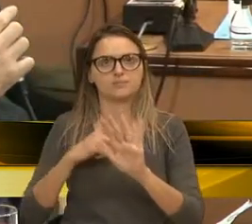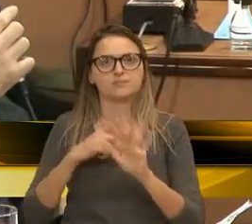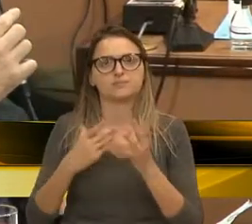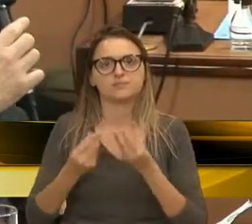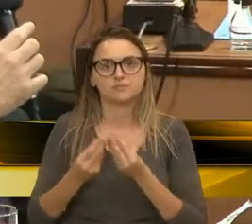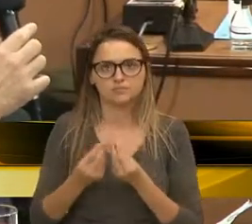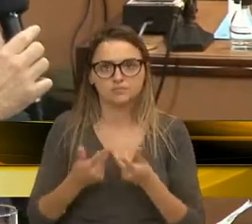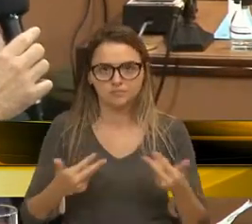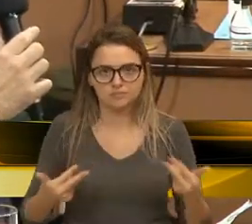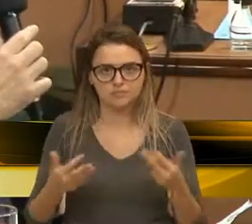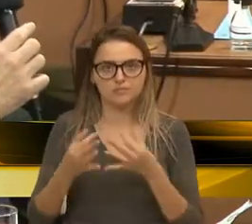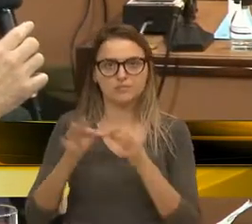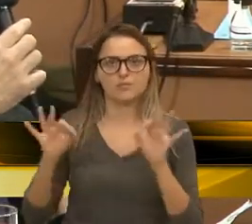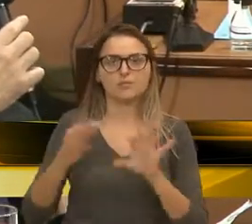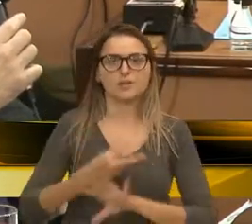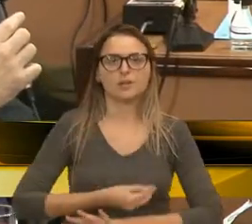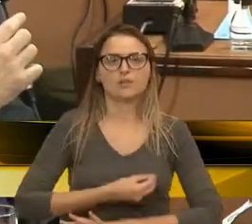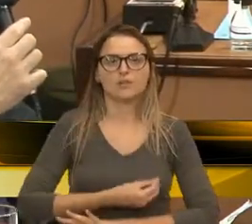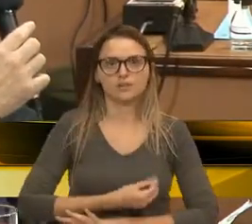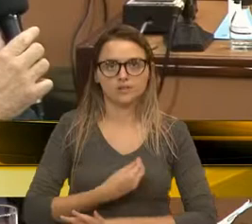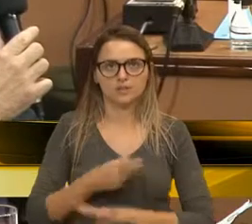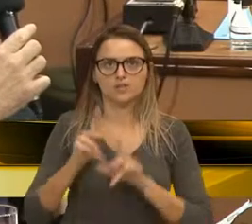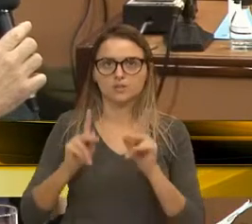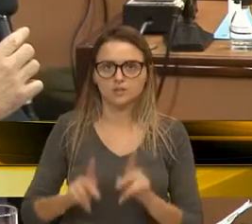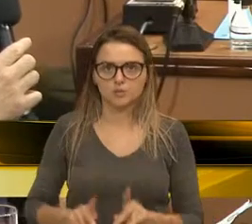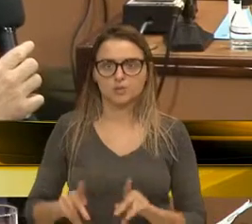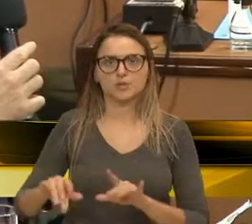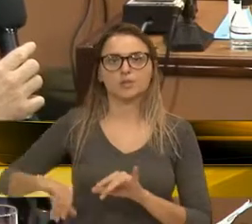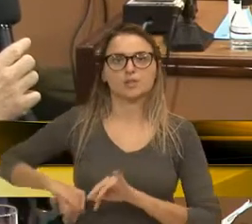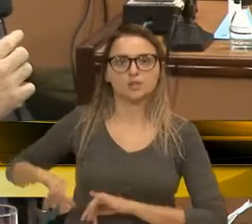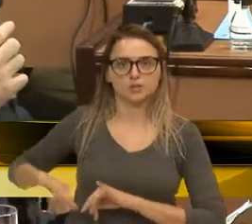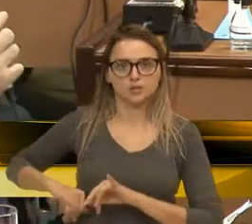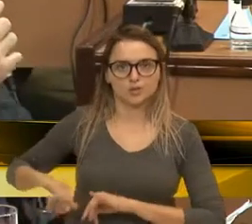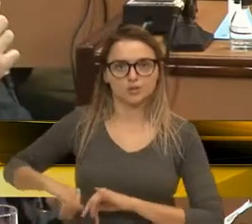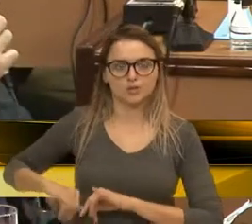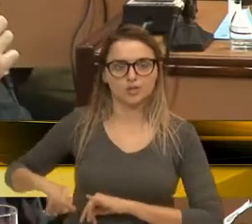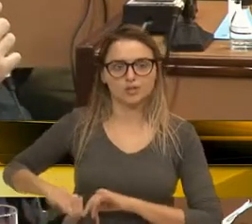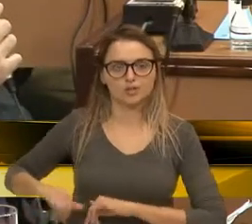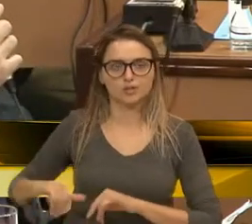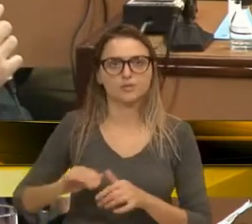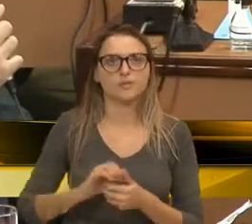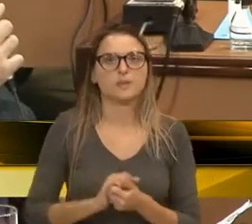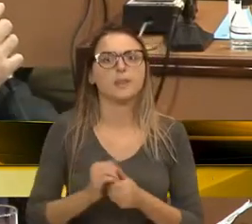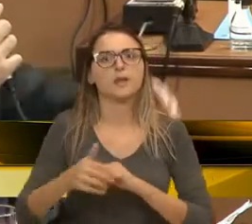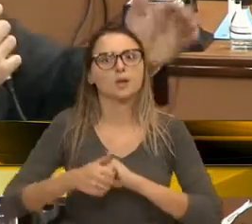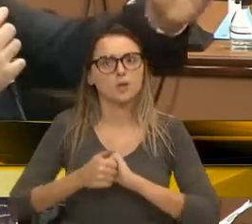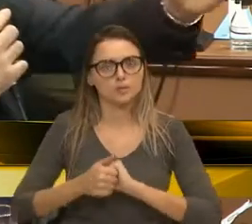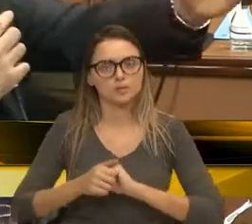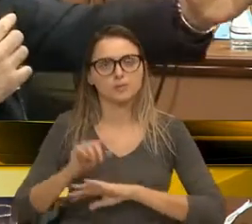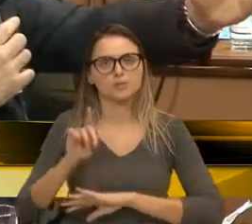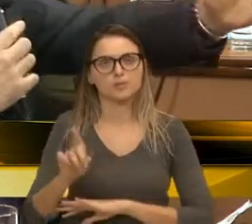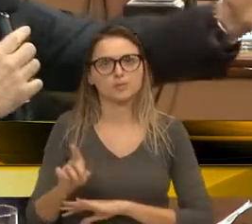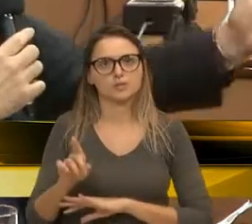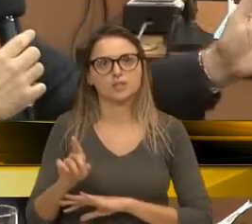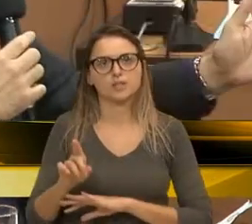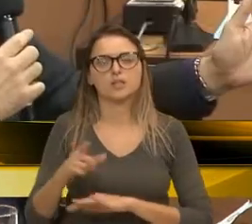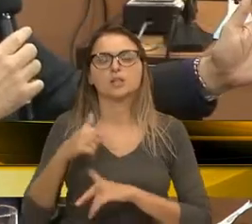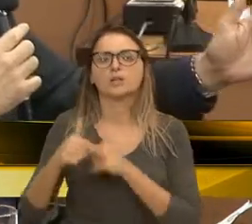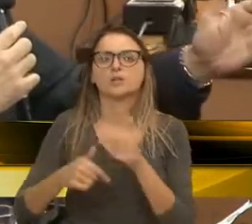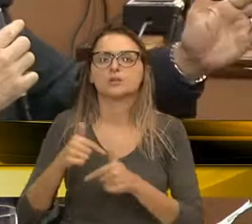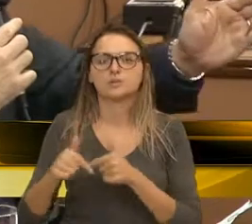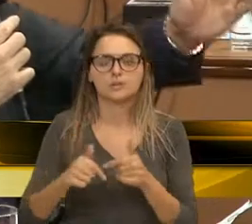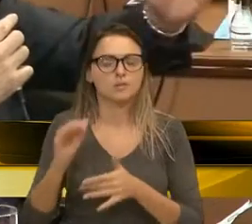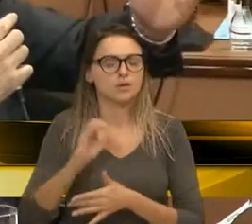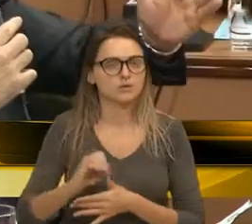ocasiões, salvam vidas de pessoas que estão sofrendo. Então, meus cumprimentos a Vossa Excelência, tem feito um trabalho maravilhoso,